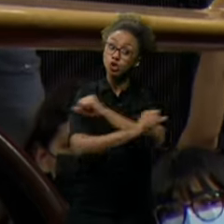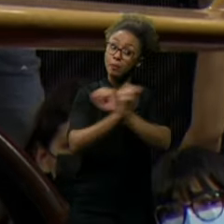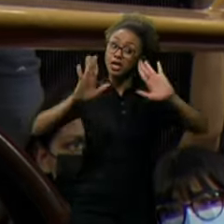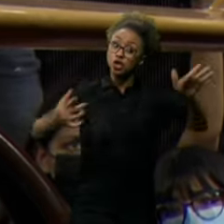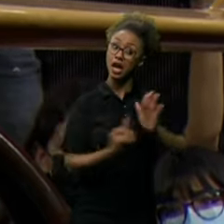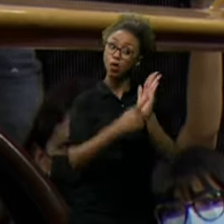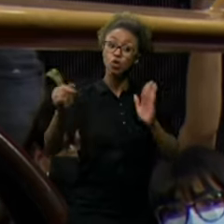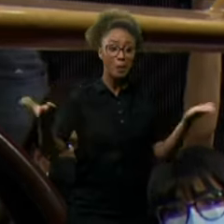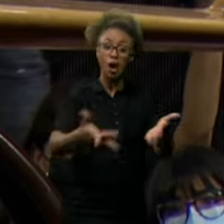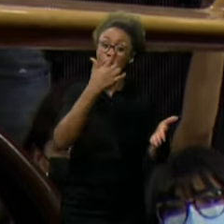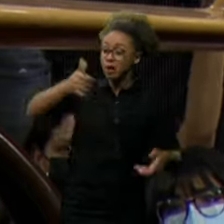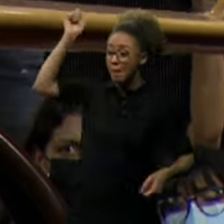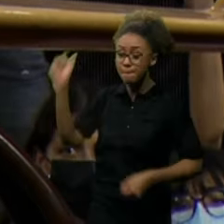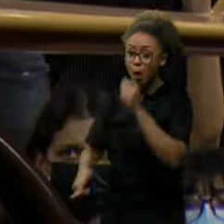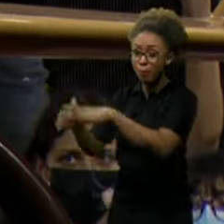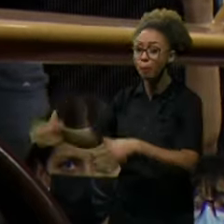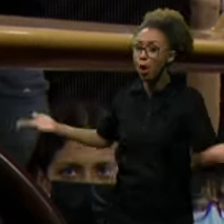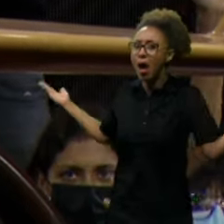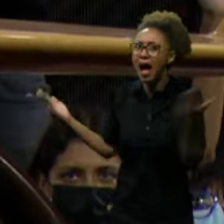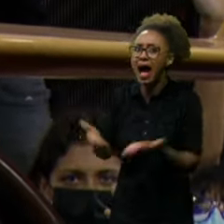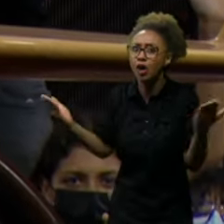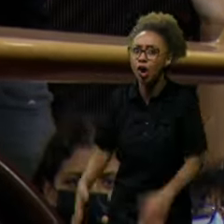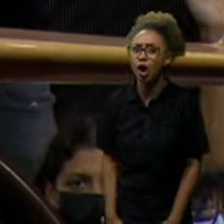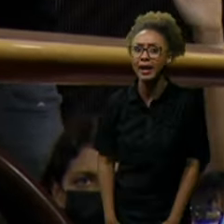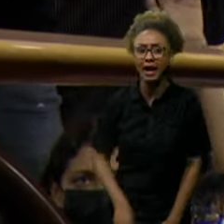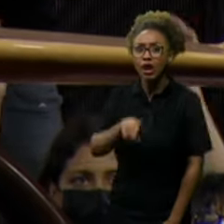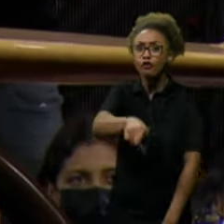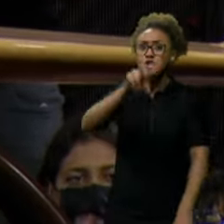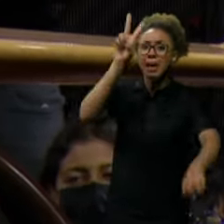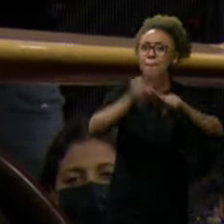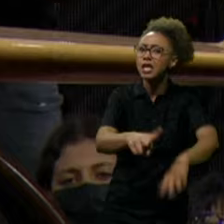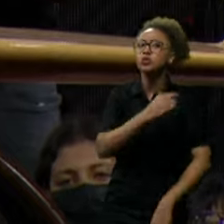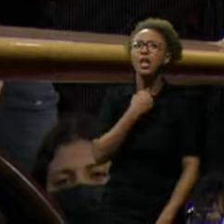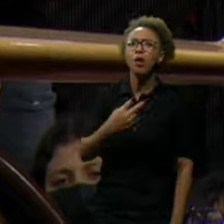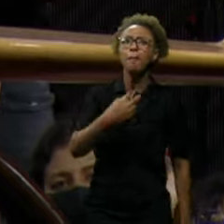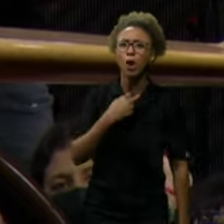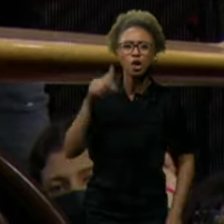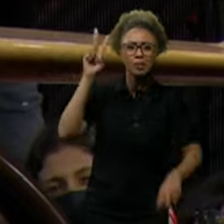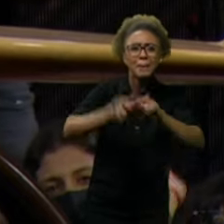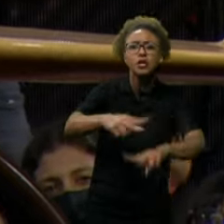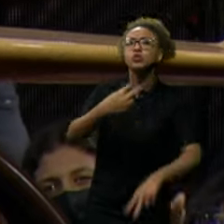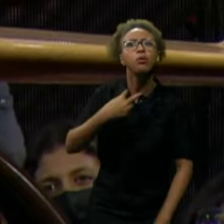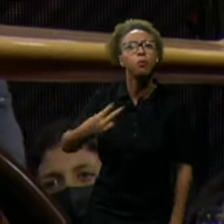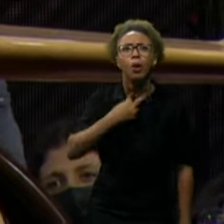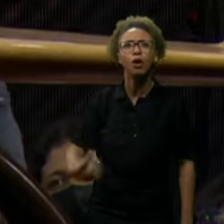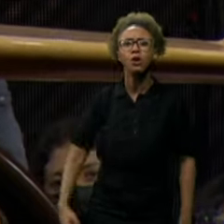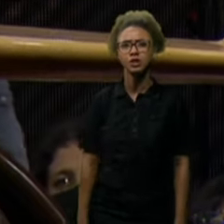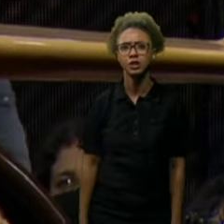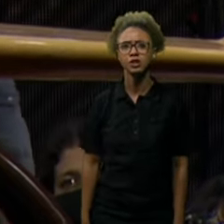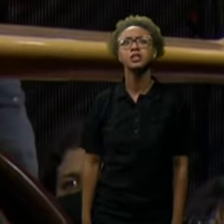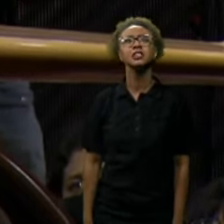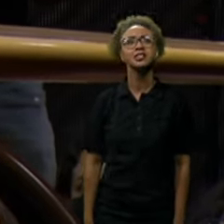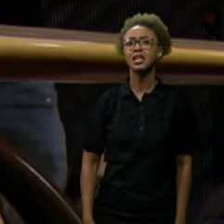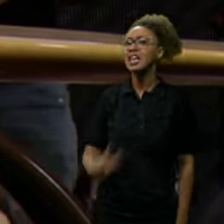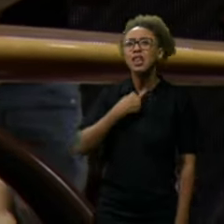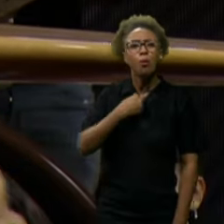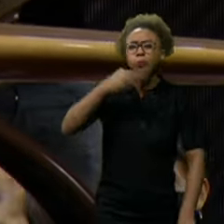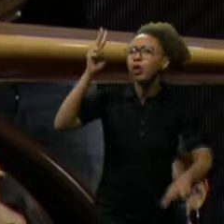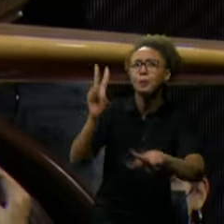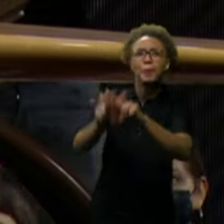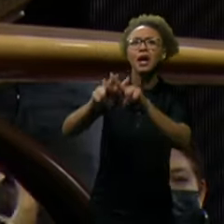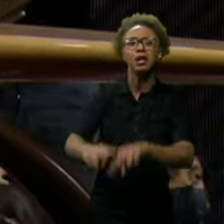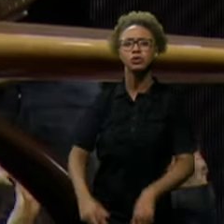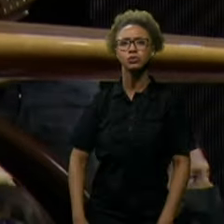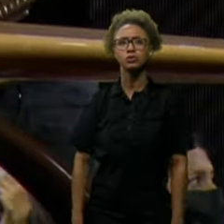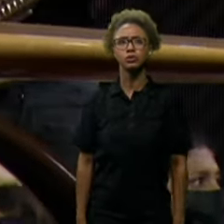manhã joga eu sou fora para não pode preparar cara não pode separar para não